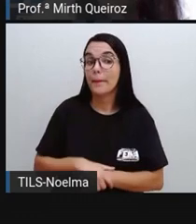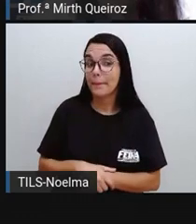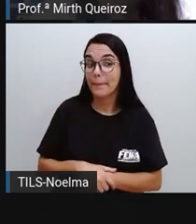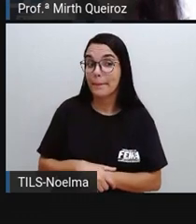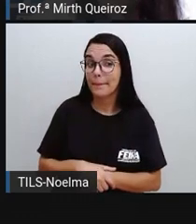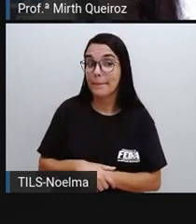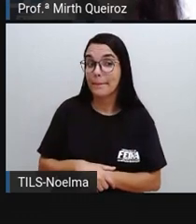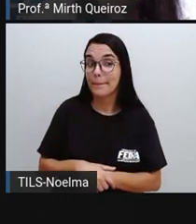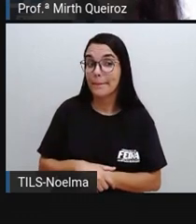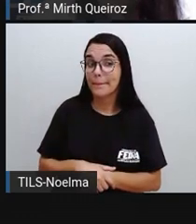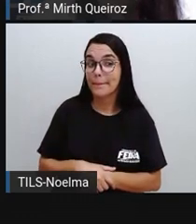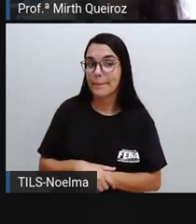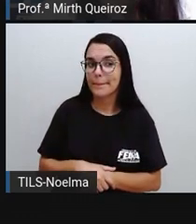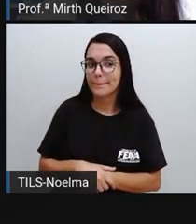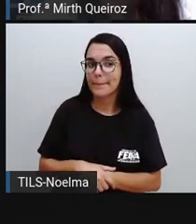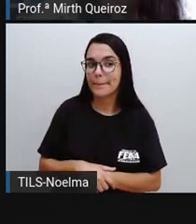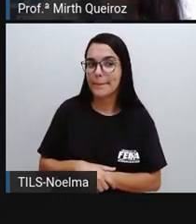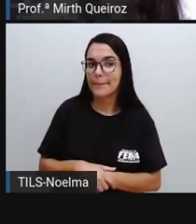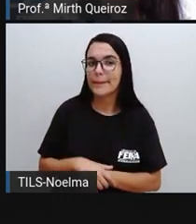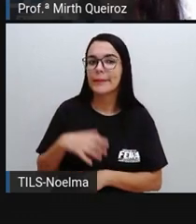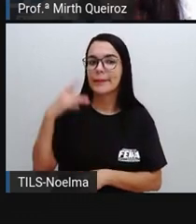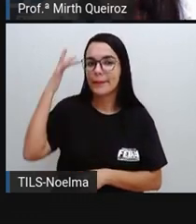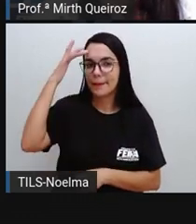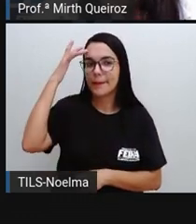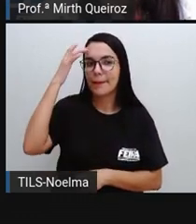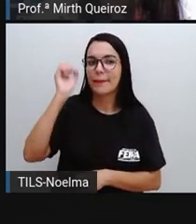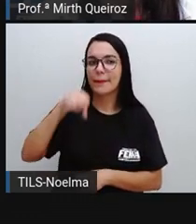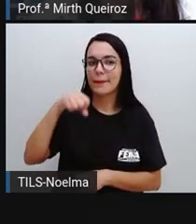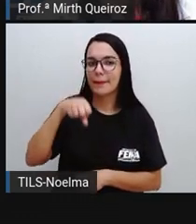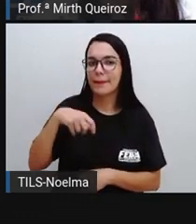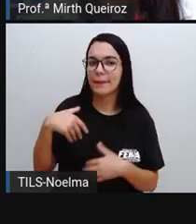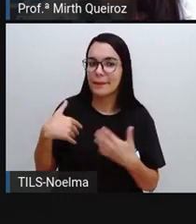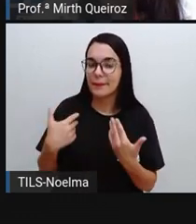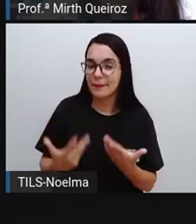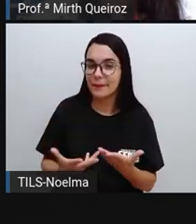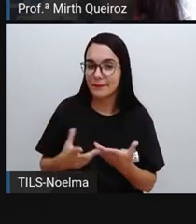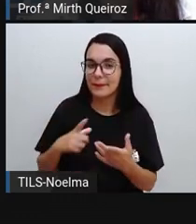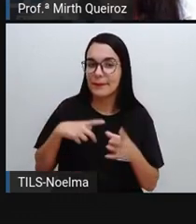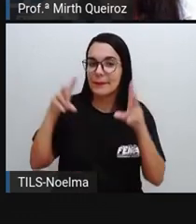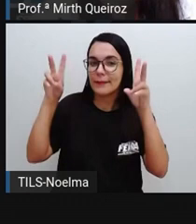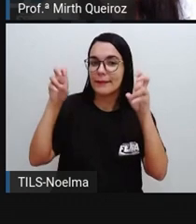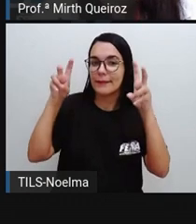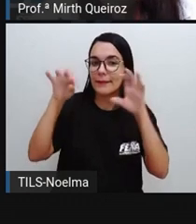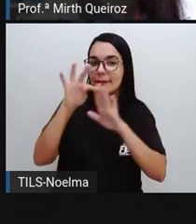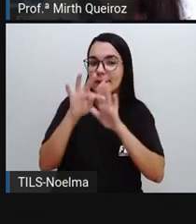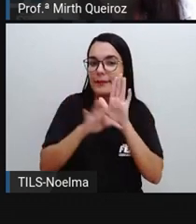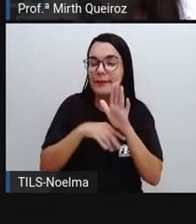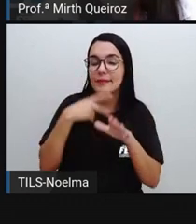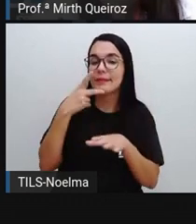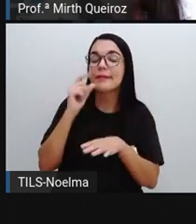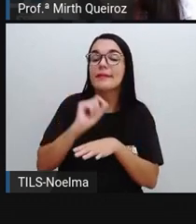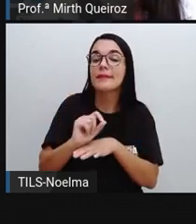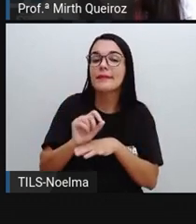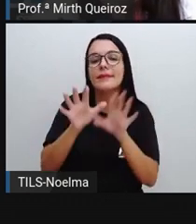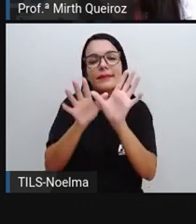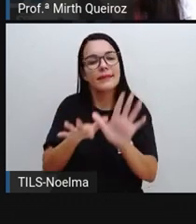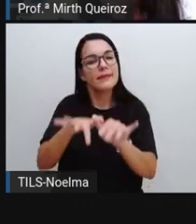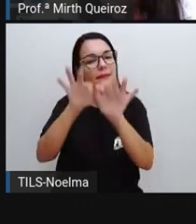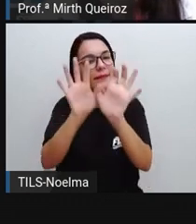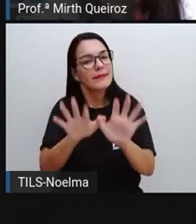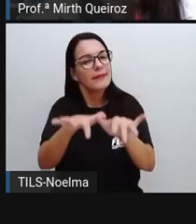eles? Eu acho que sim, né? Qual foi o assunto do texto? Estava falando sobre